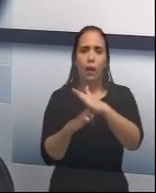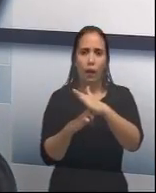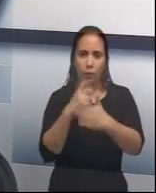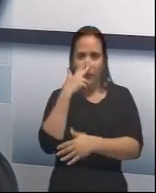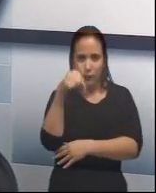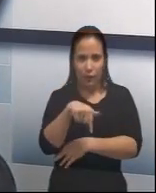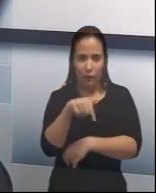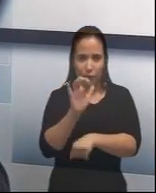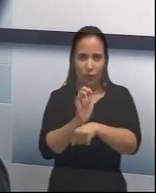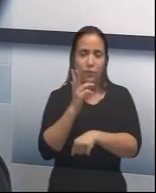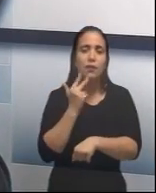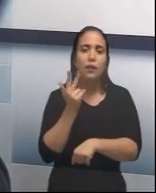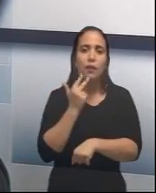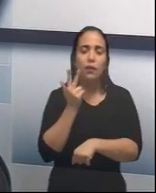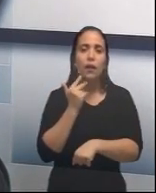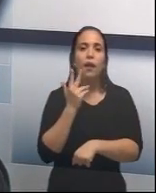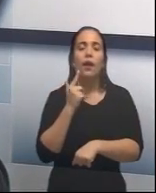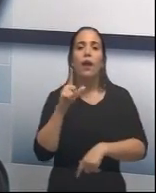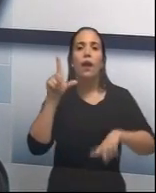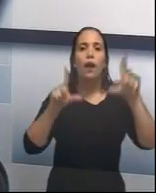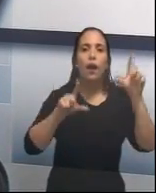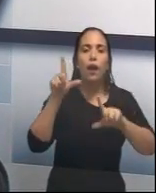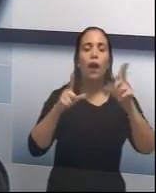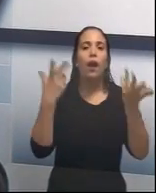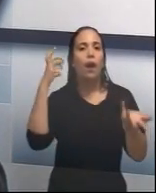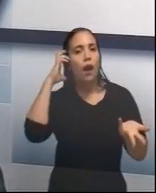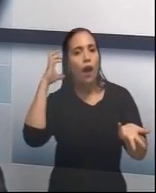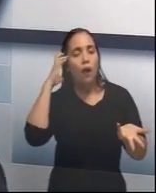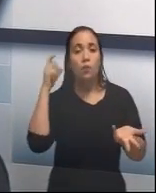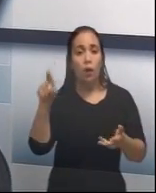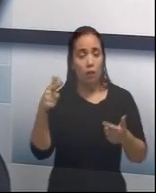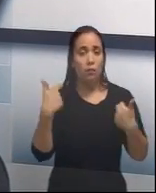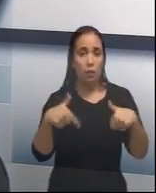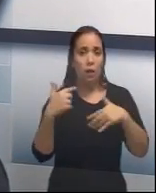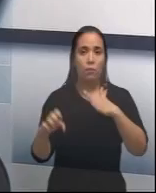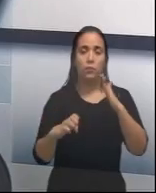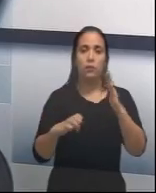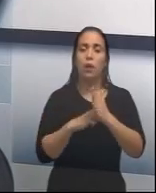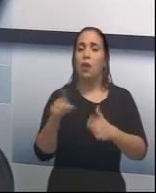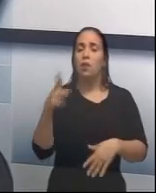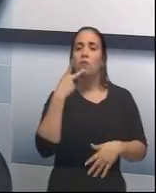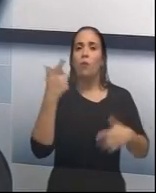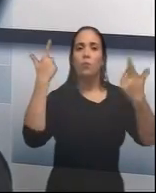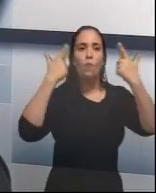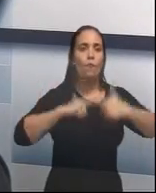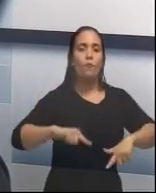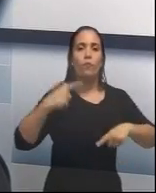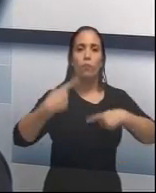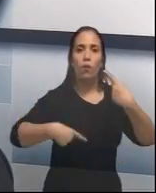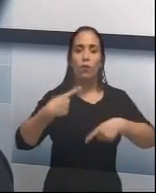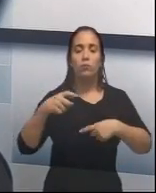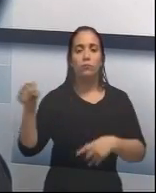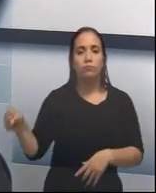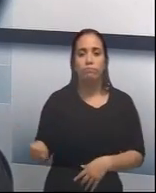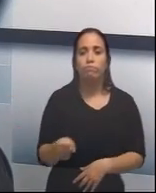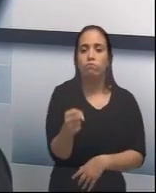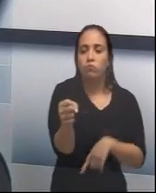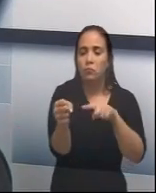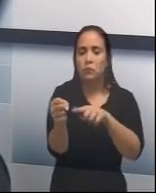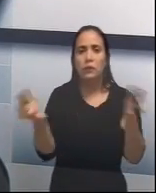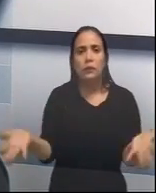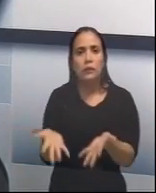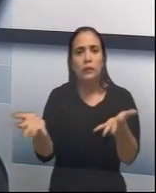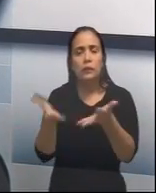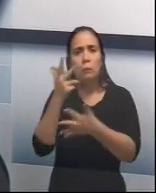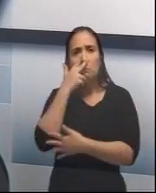aqui. Entretenimento. Do entretenimento, do audiovisual, só que ele se dizia político. E saiu o político mais